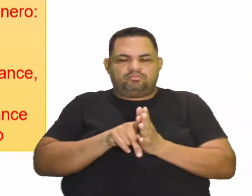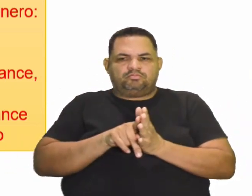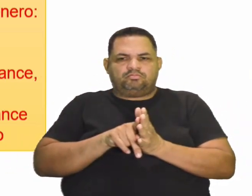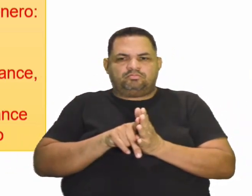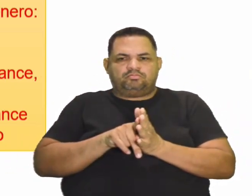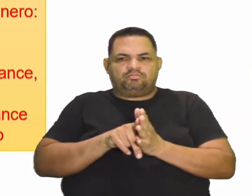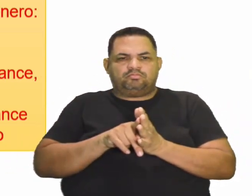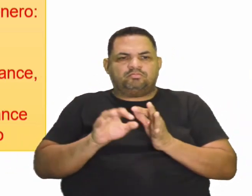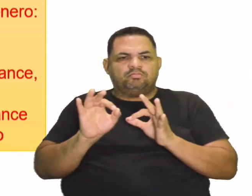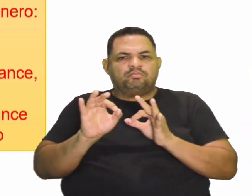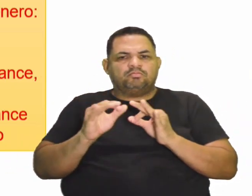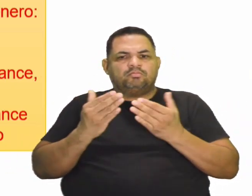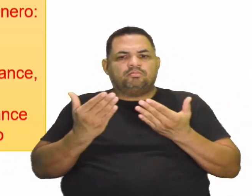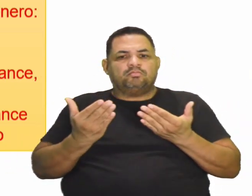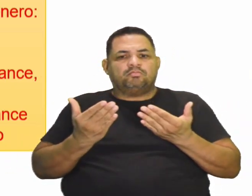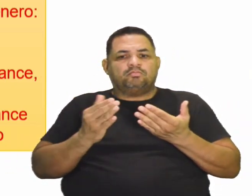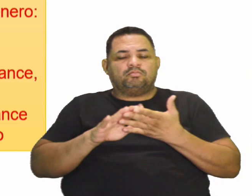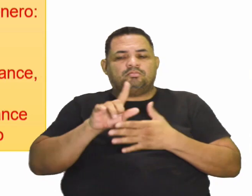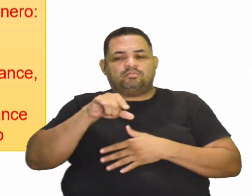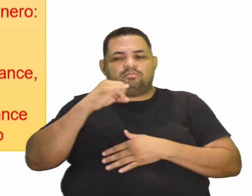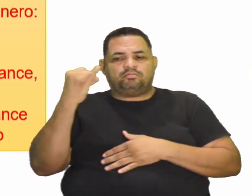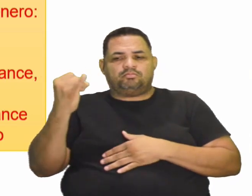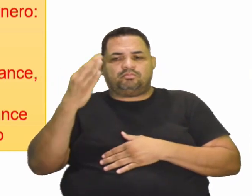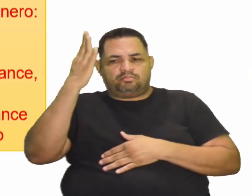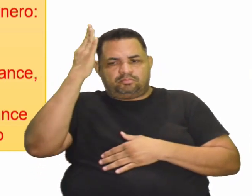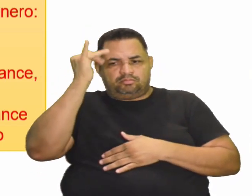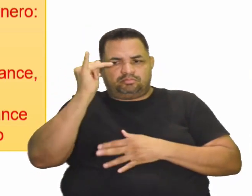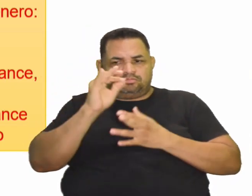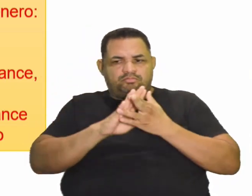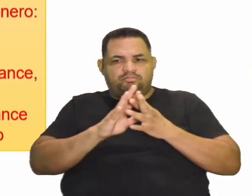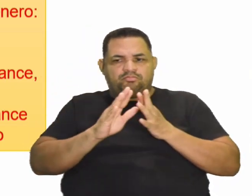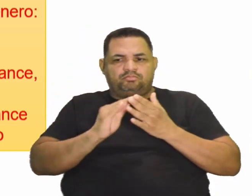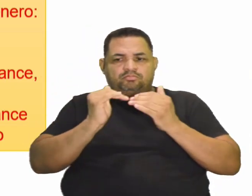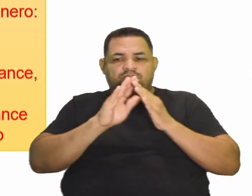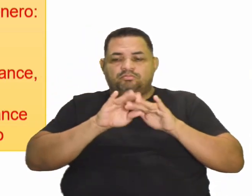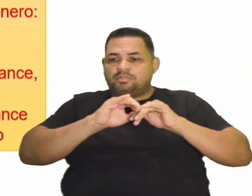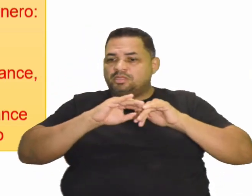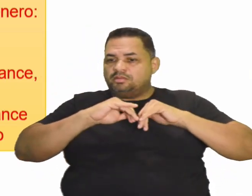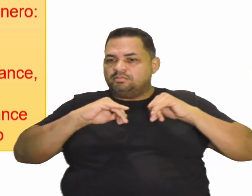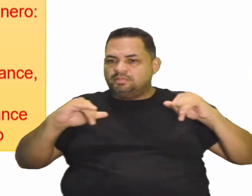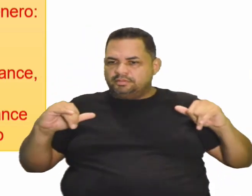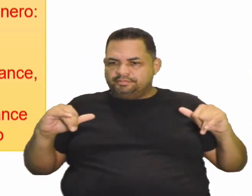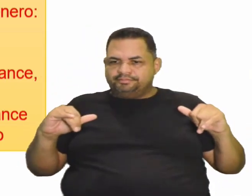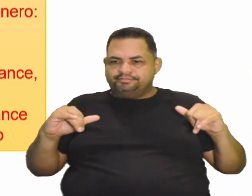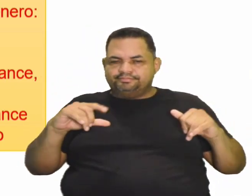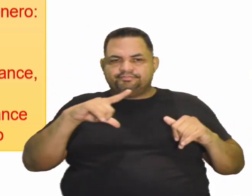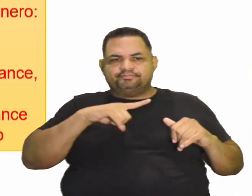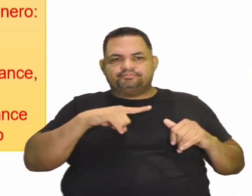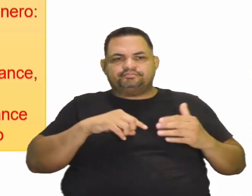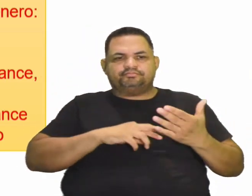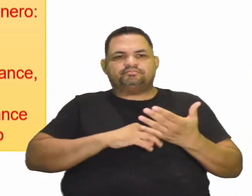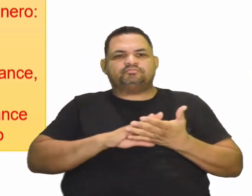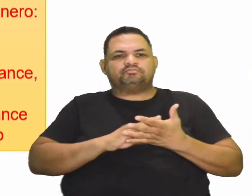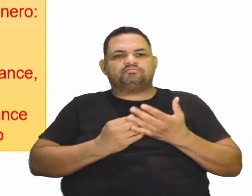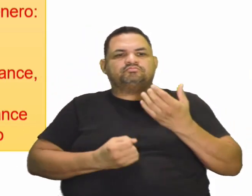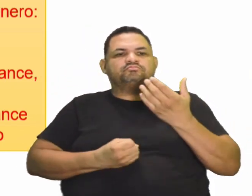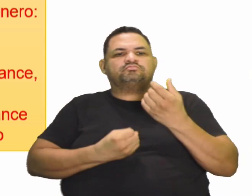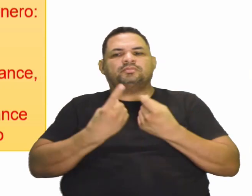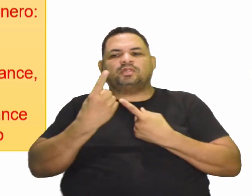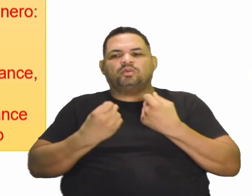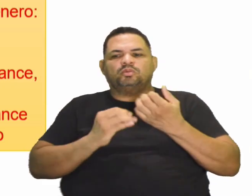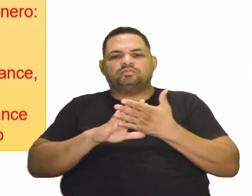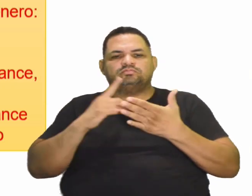e é importante saber, então, diferenciar. Eu trouxe alguns livros que mais são abordados no